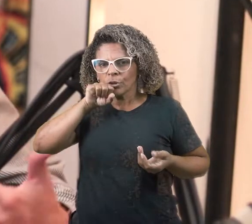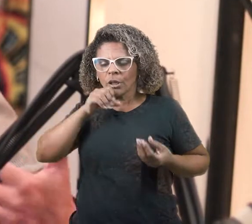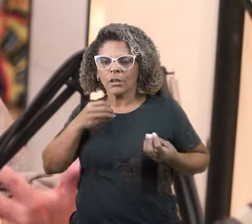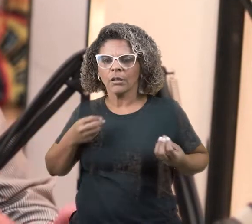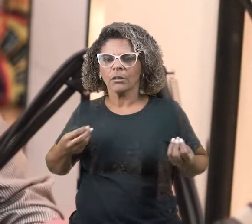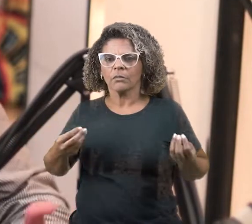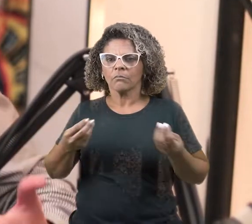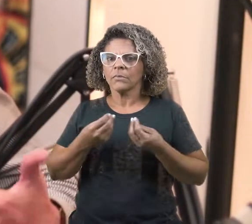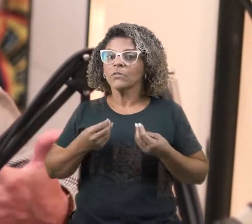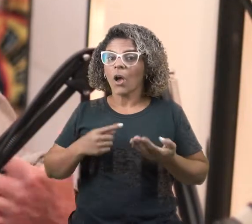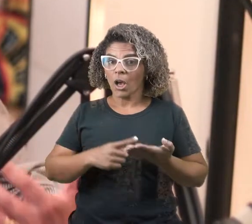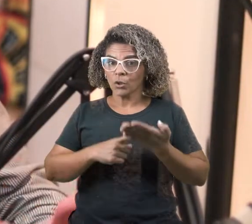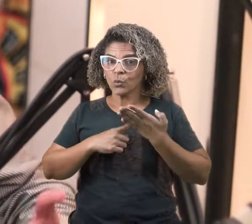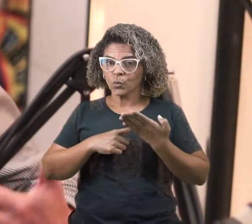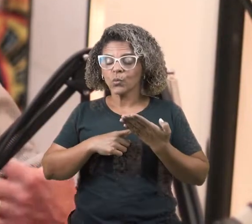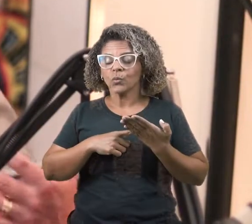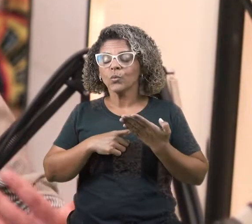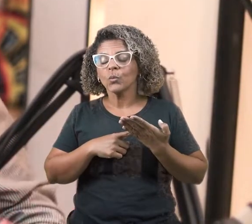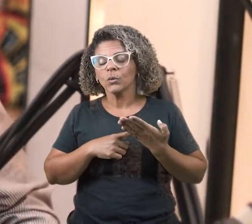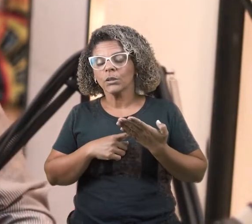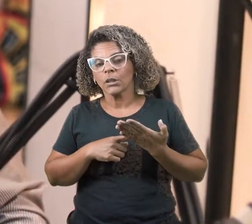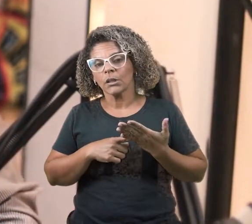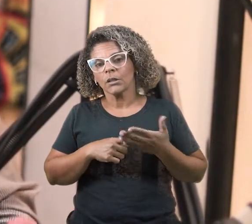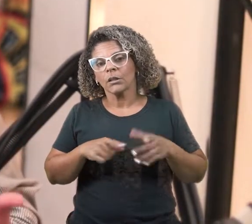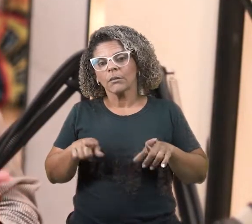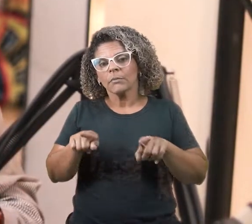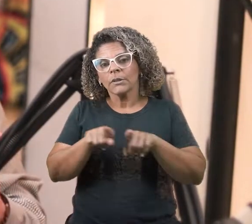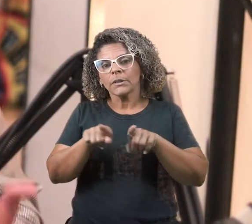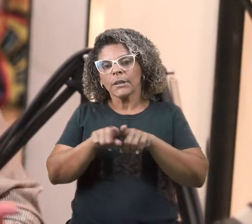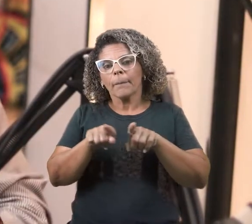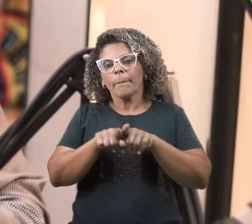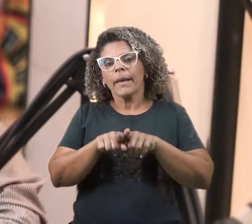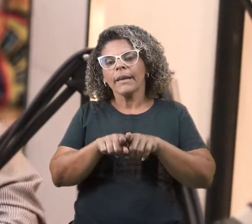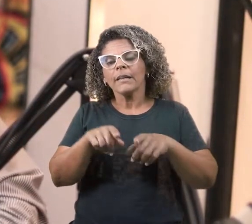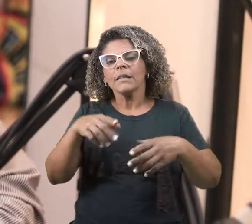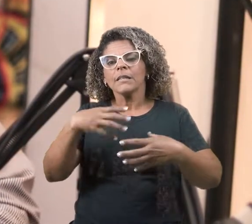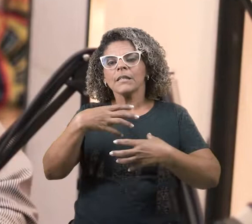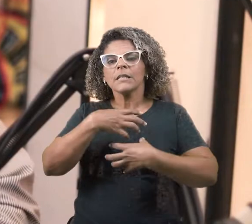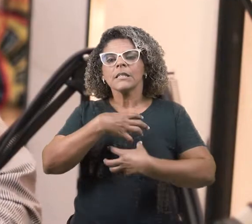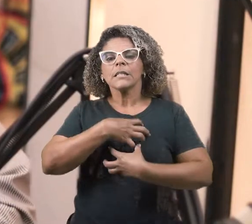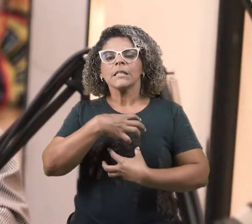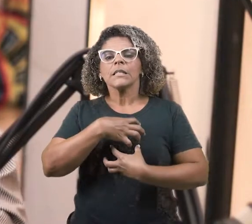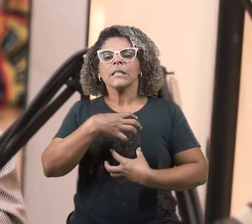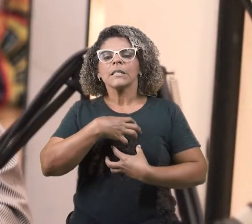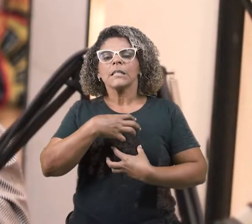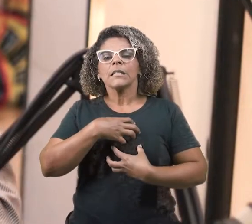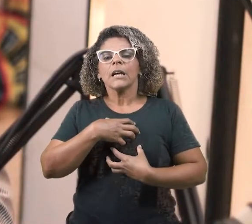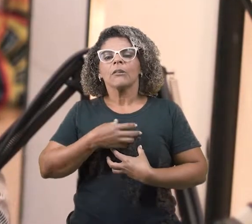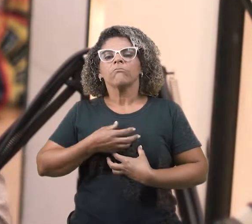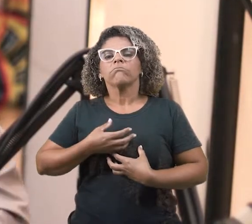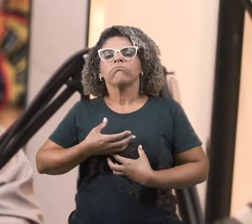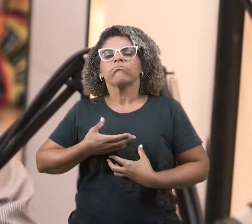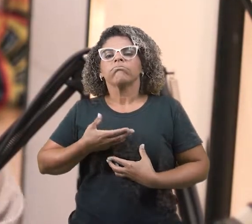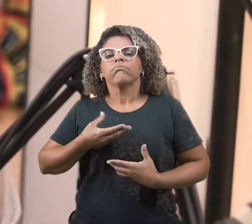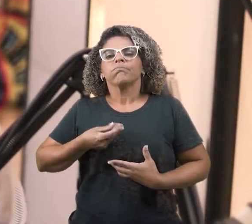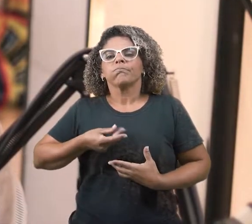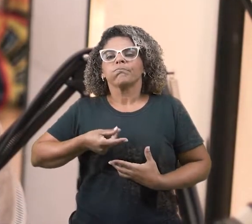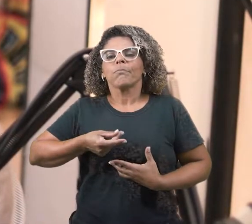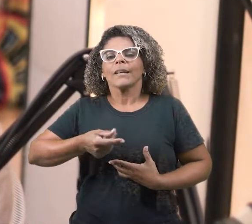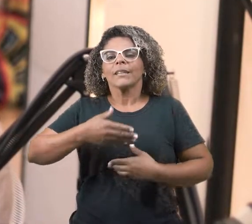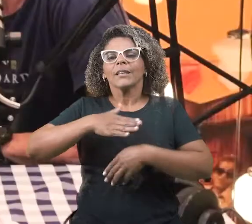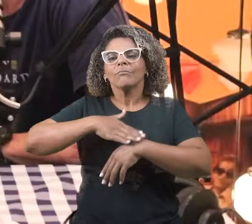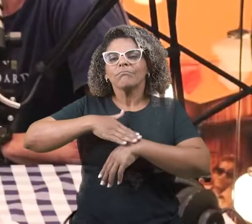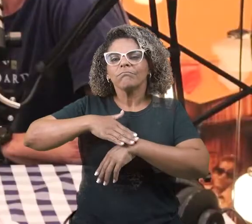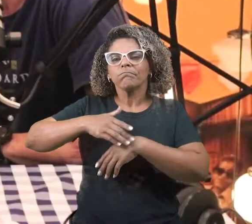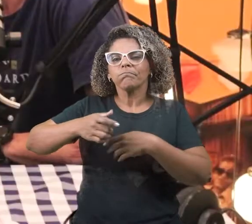sensação de tempo durante a relação sexual. O que habitualmente traz um resultado melhor. Teve um amigo meu que